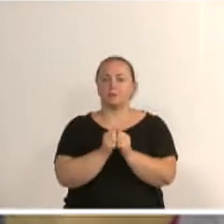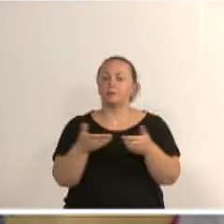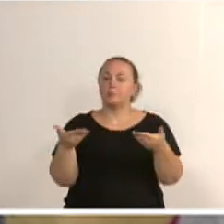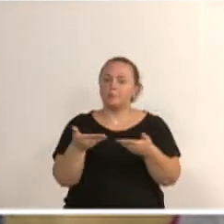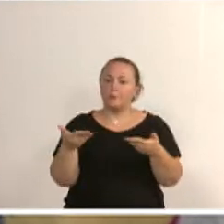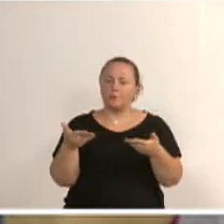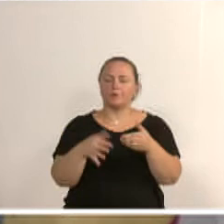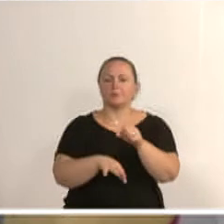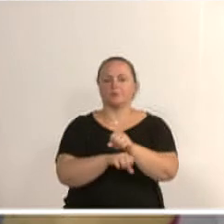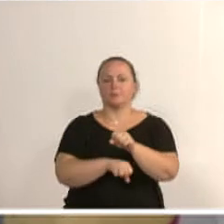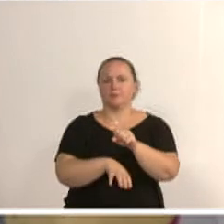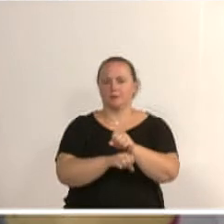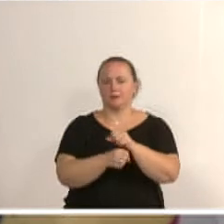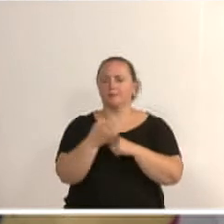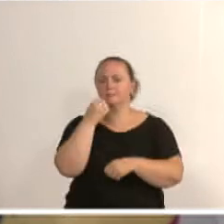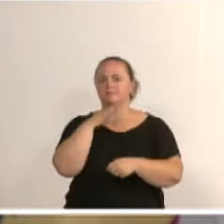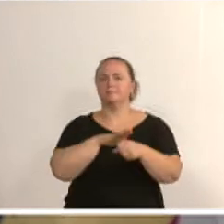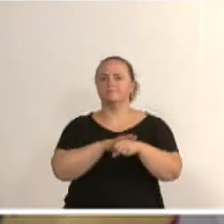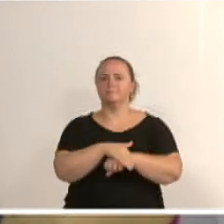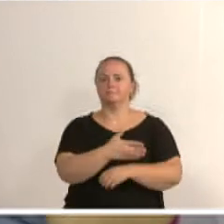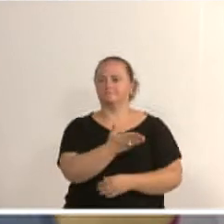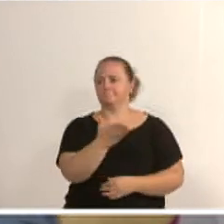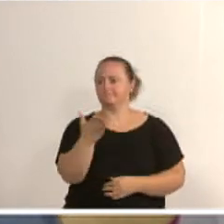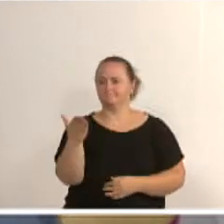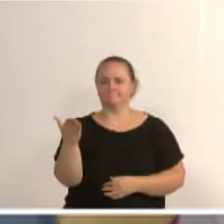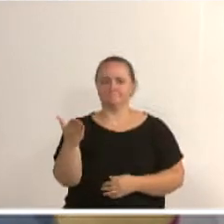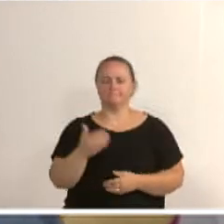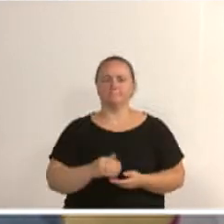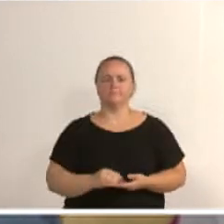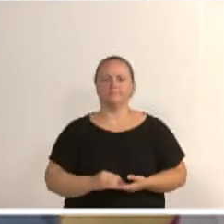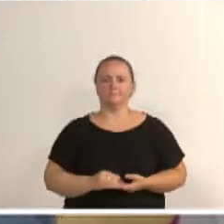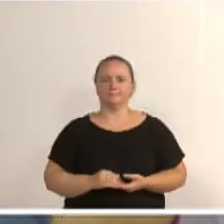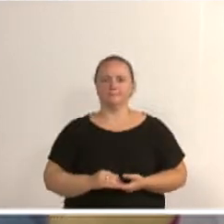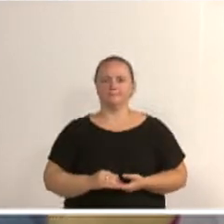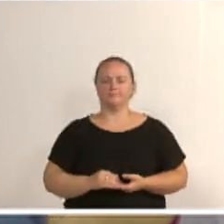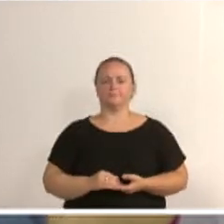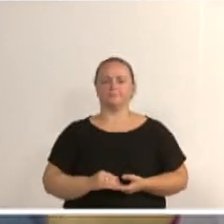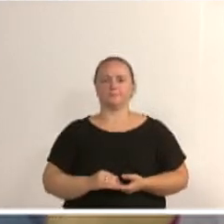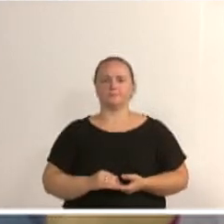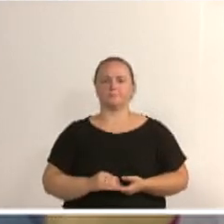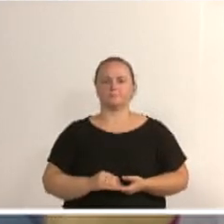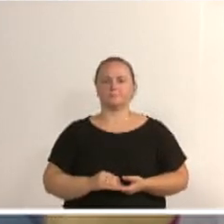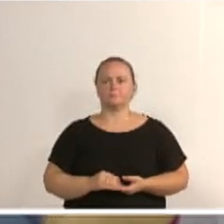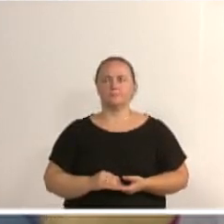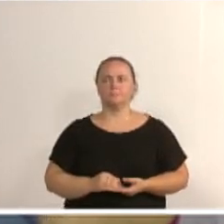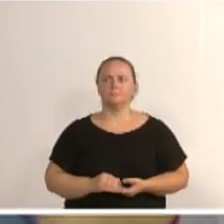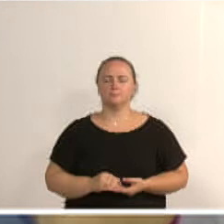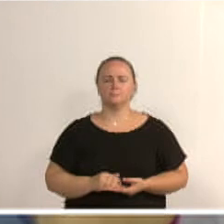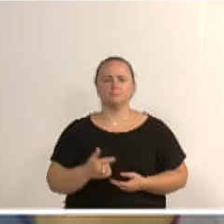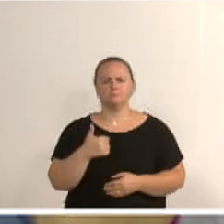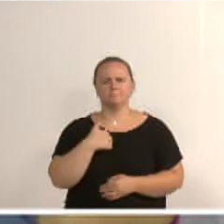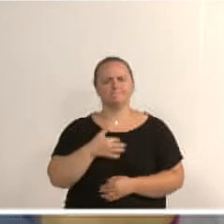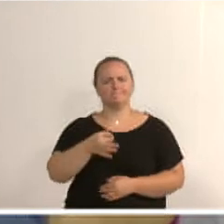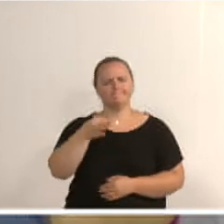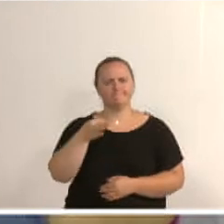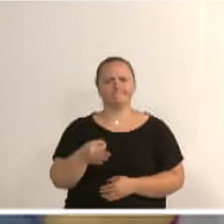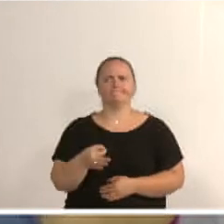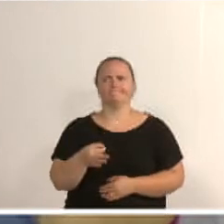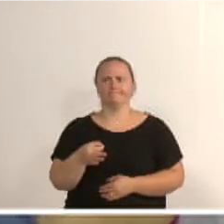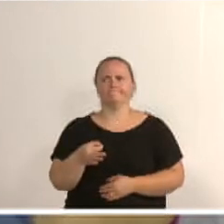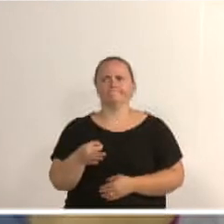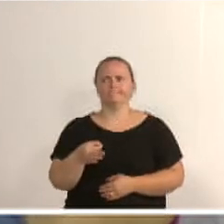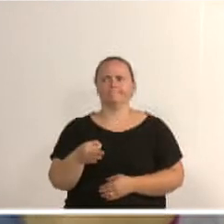CETERB. Boa noite a todos. Gente, eu, sincero e honestamente, eu